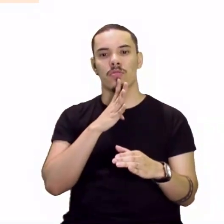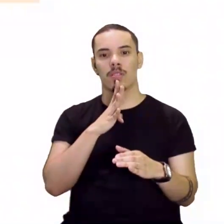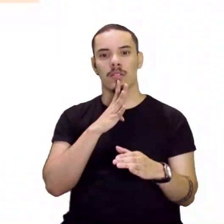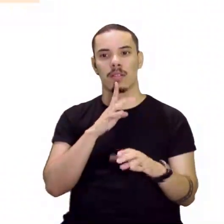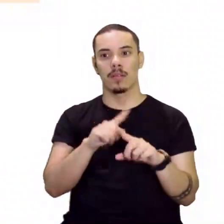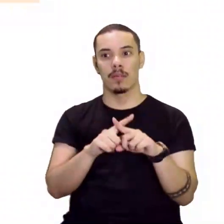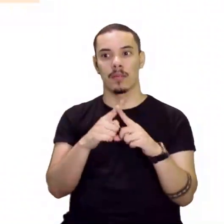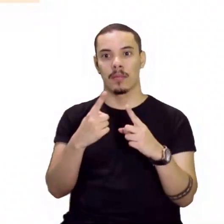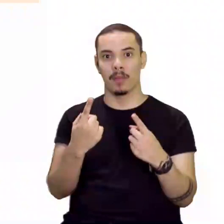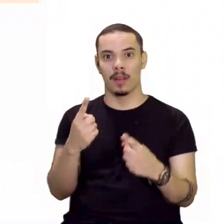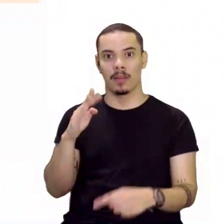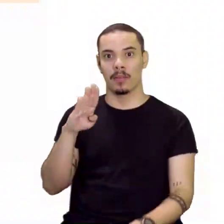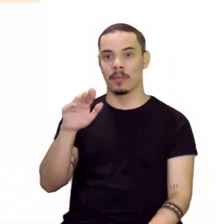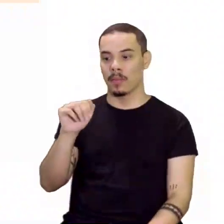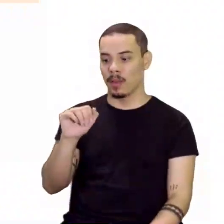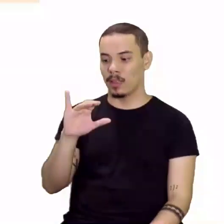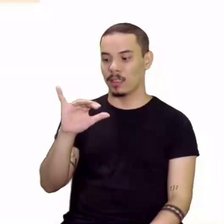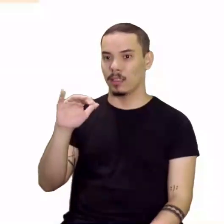aqui o nome é bacias